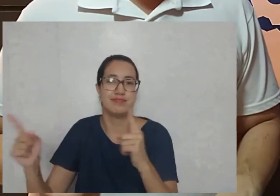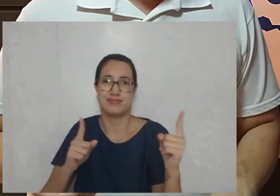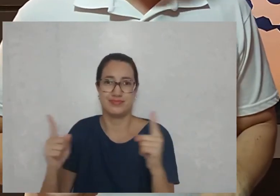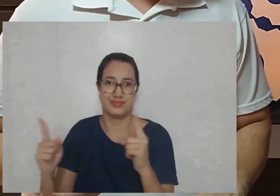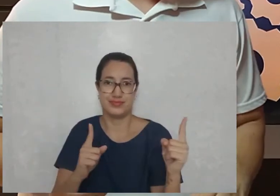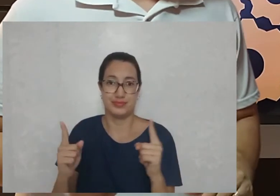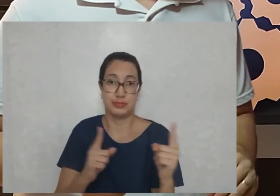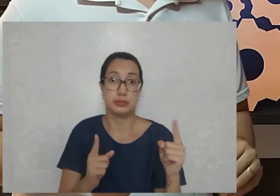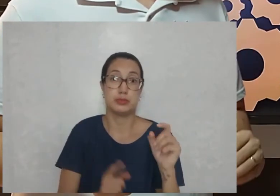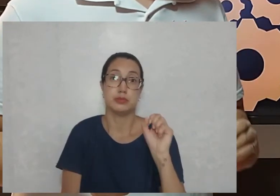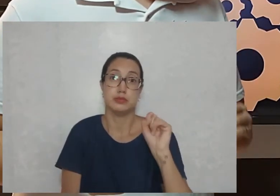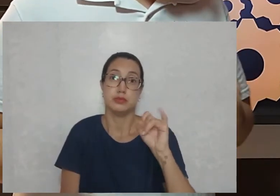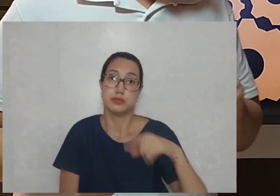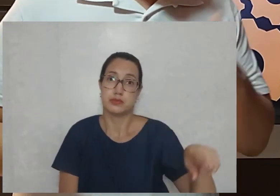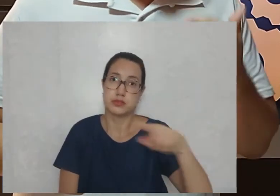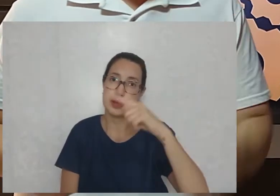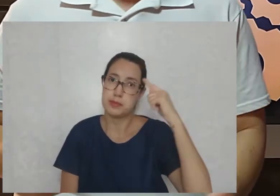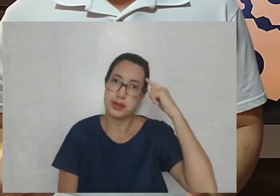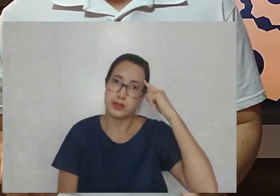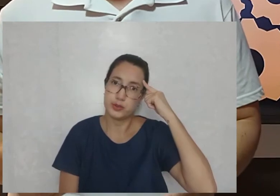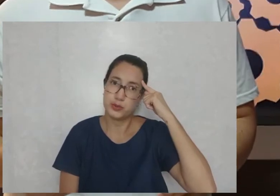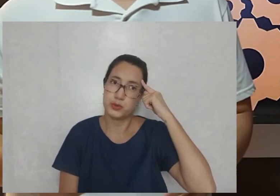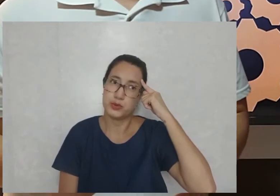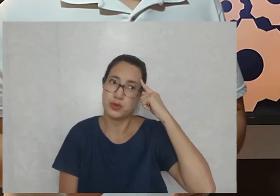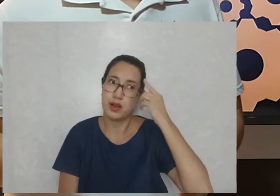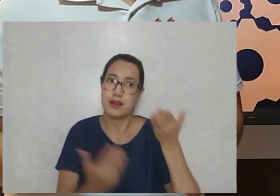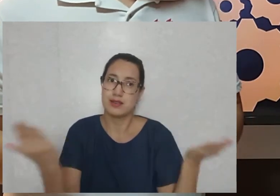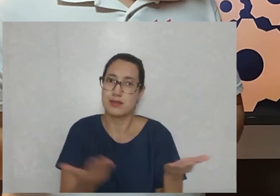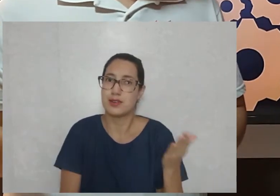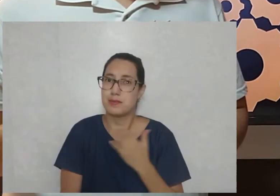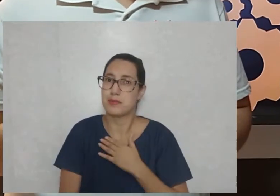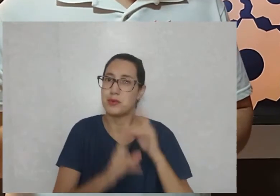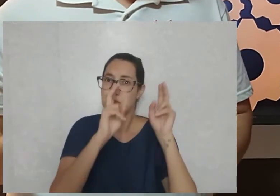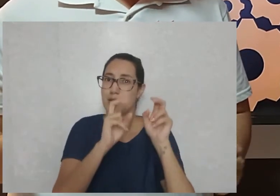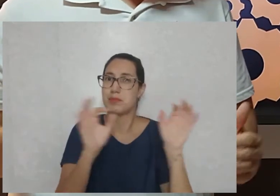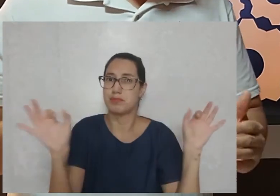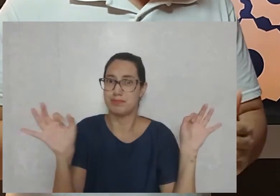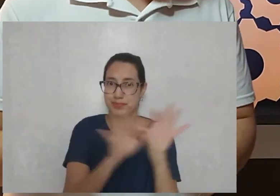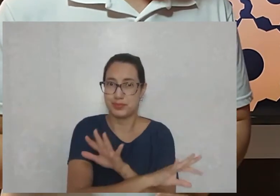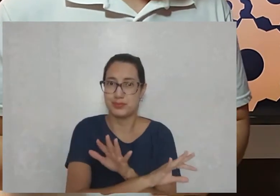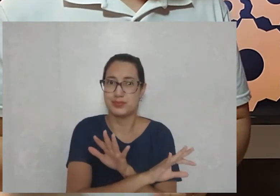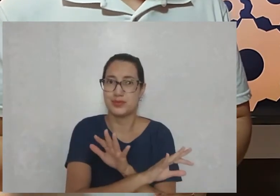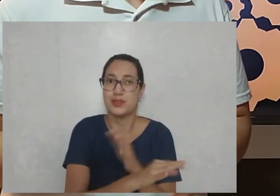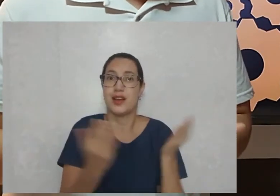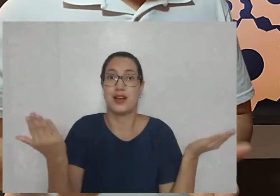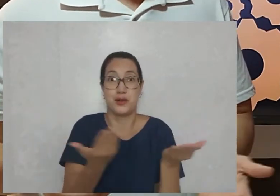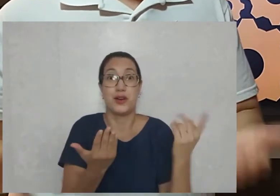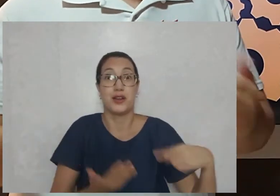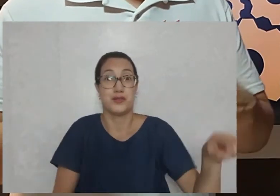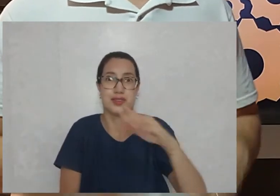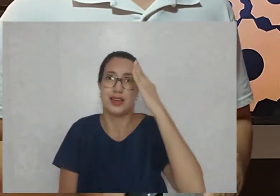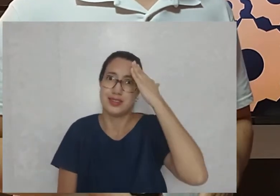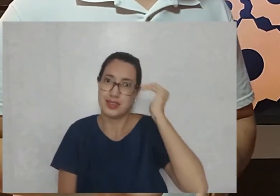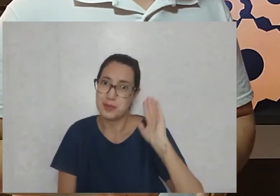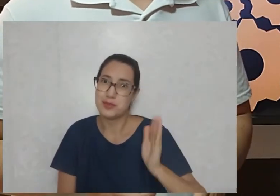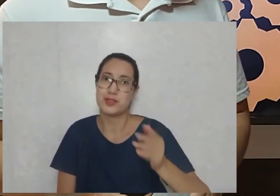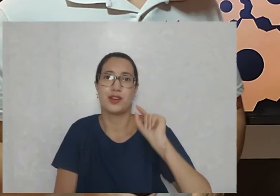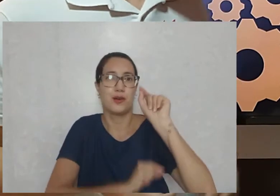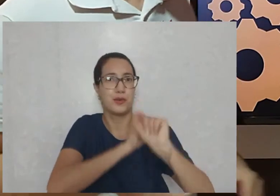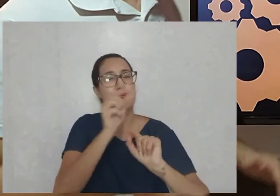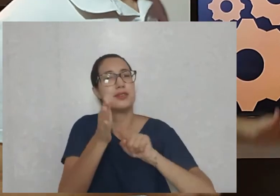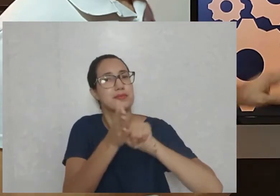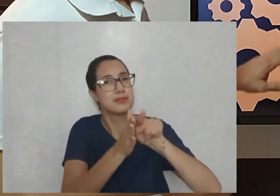de refinamento, vocês sabem exatamente o que vão fazer. E fica um escopo menor que daria para fazer num tempo